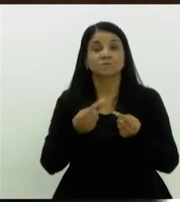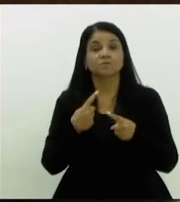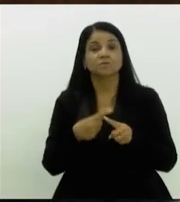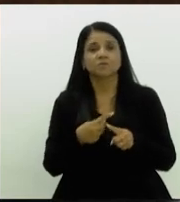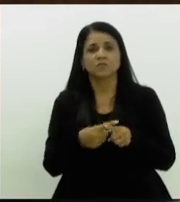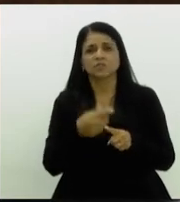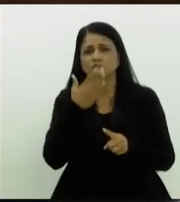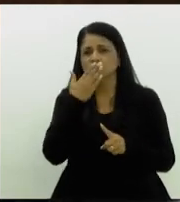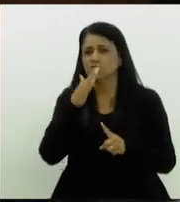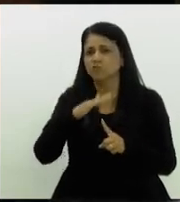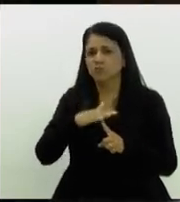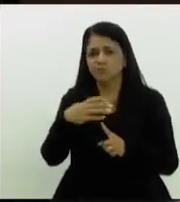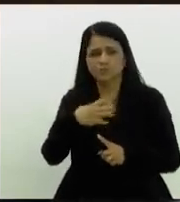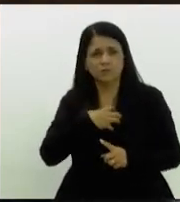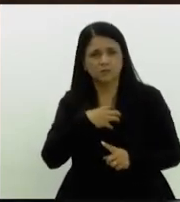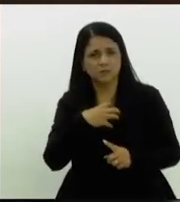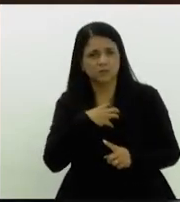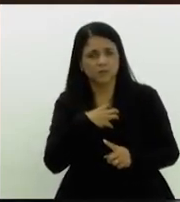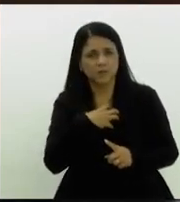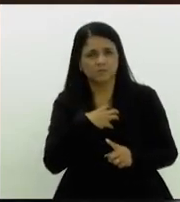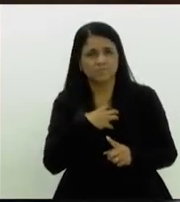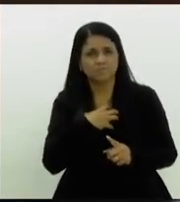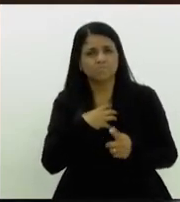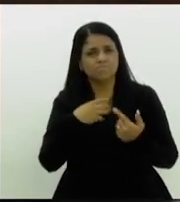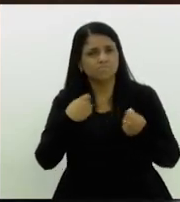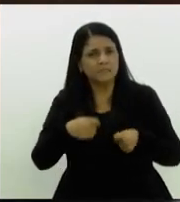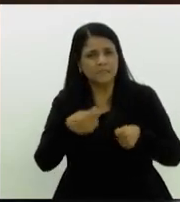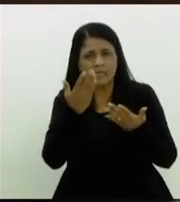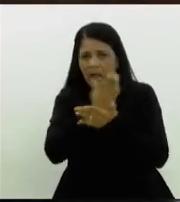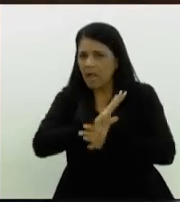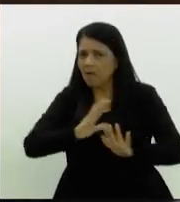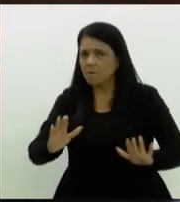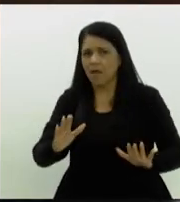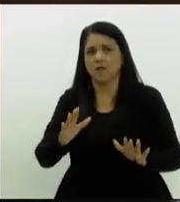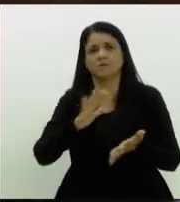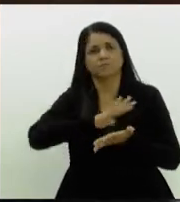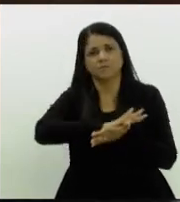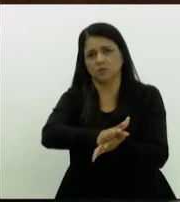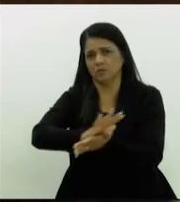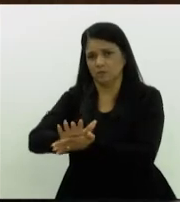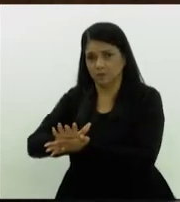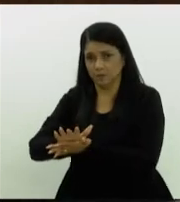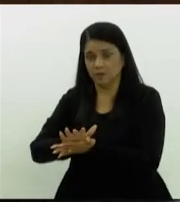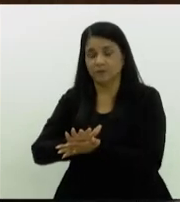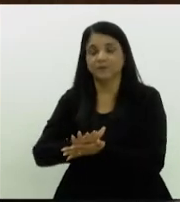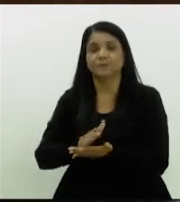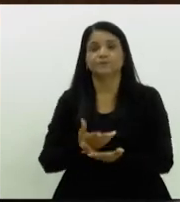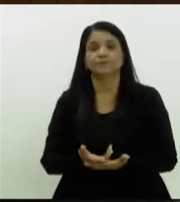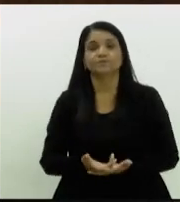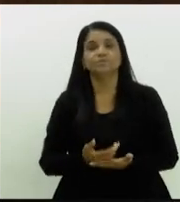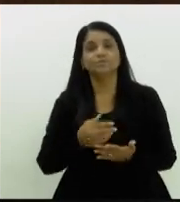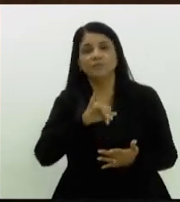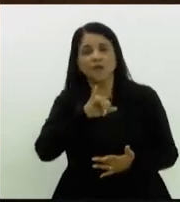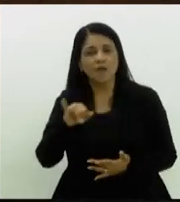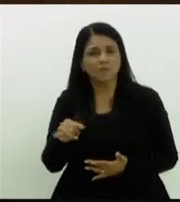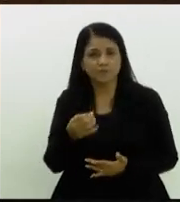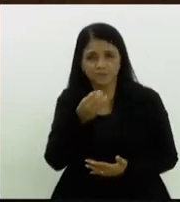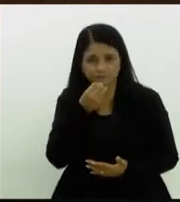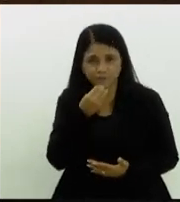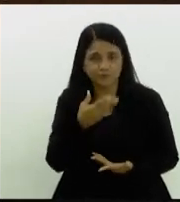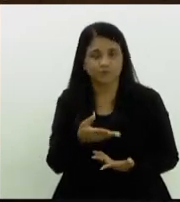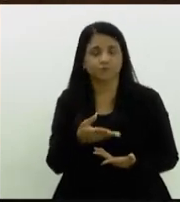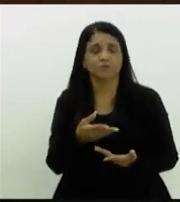de sentimento que tem que acabar aqui na face da terra. Eu aproveito, presidente, para